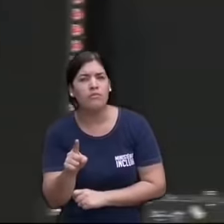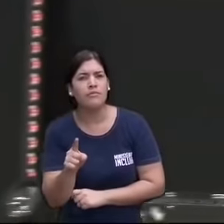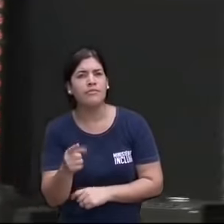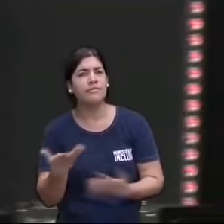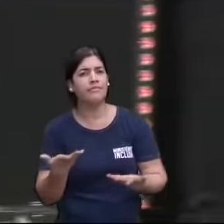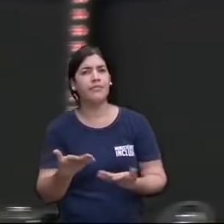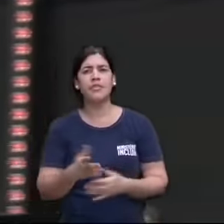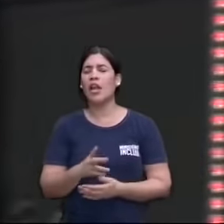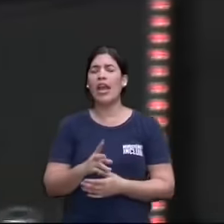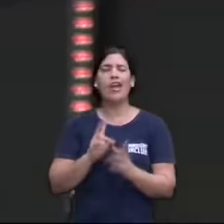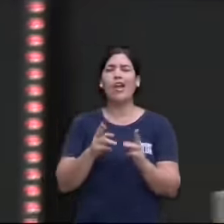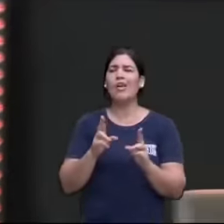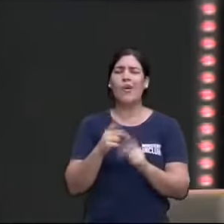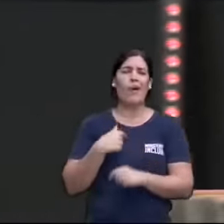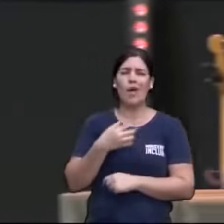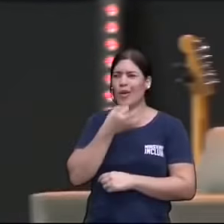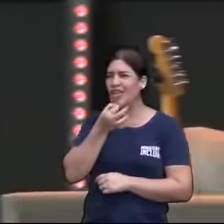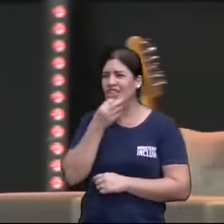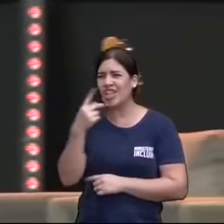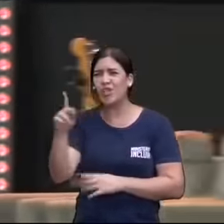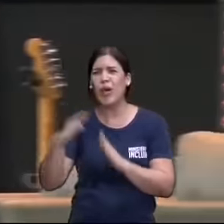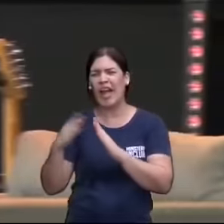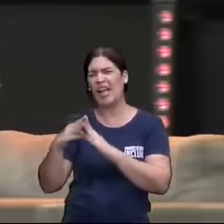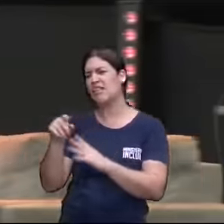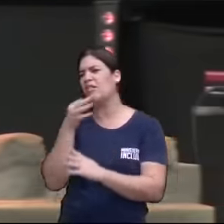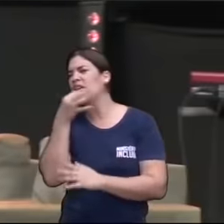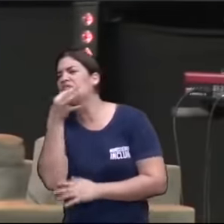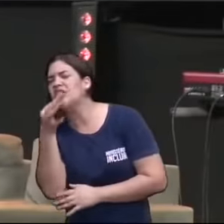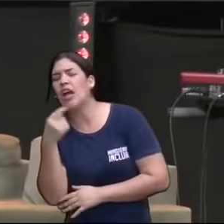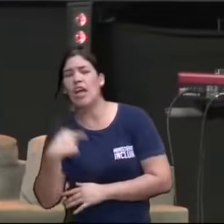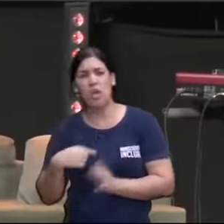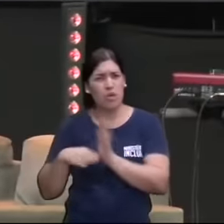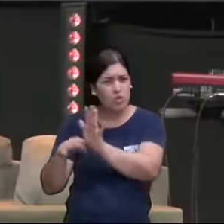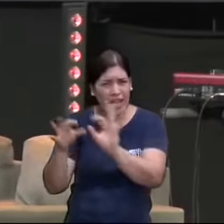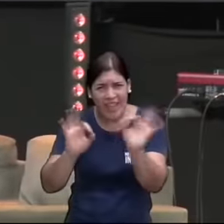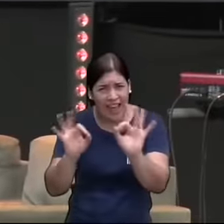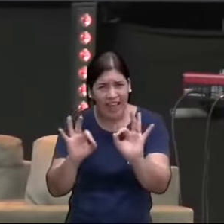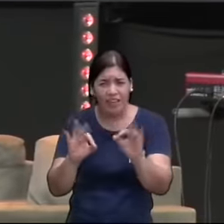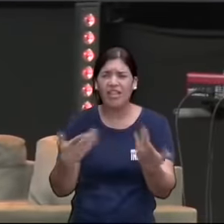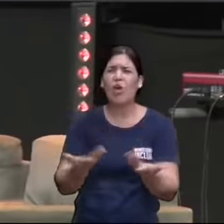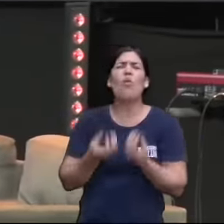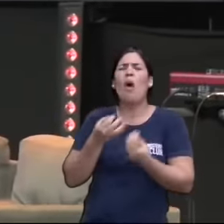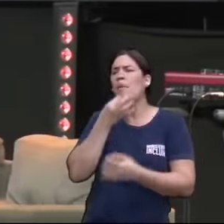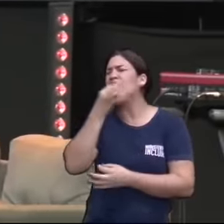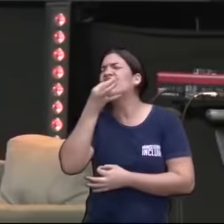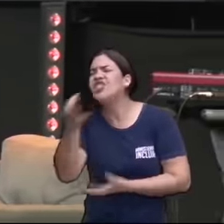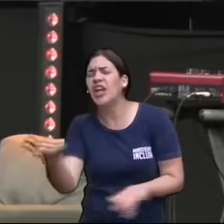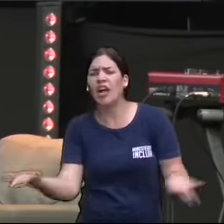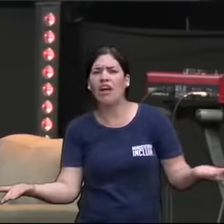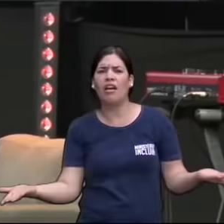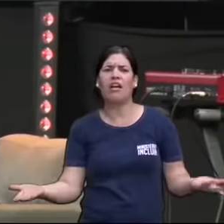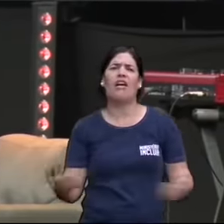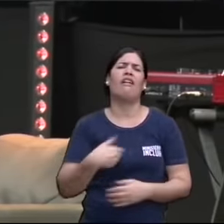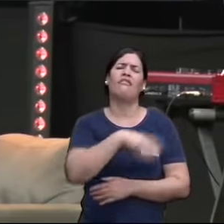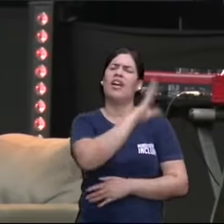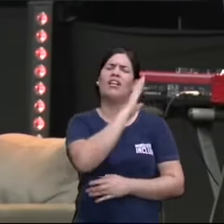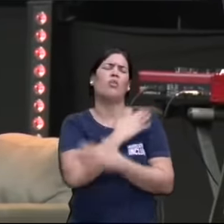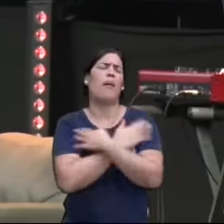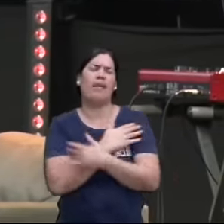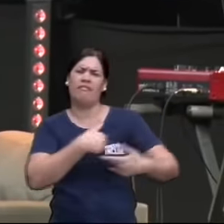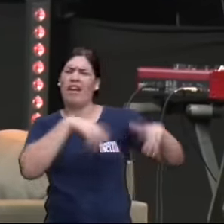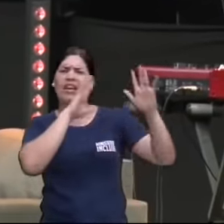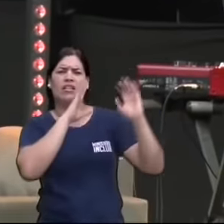que eu criticar você na sua casa, pô, a sua casa, pô. Te ajudei em alguma coisa? Não, então vou tomar banho. Arrumar o que fazer?